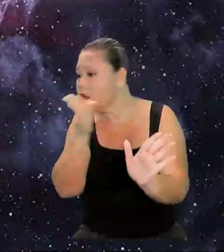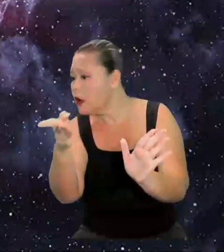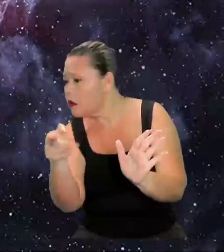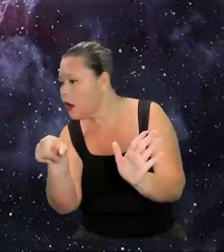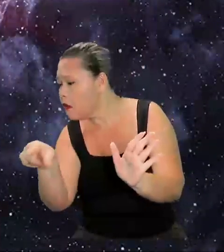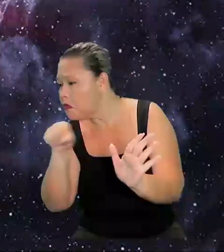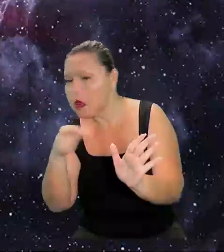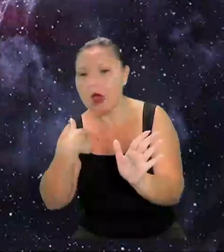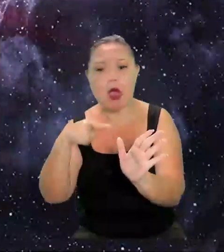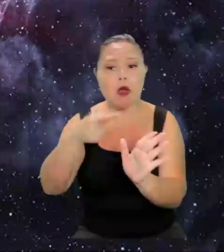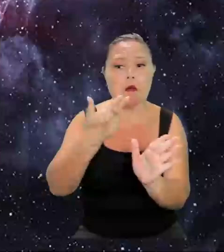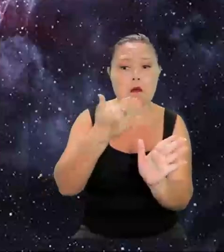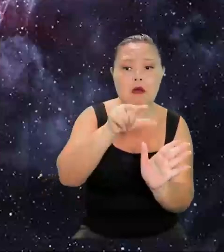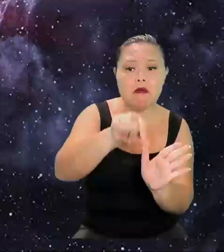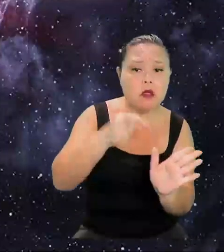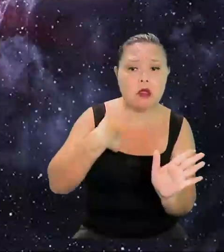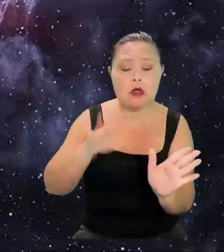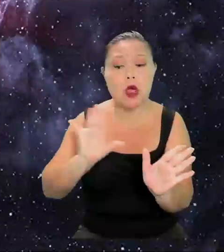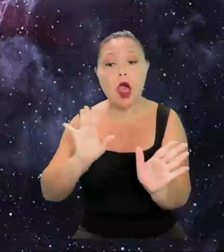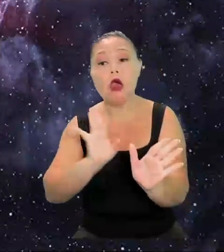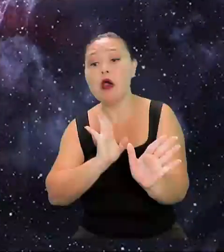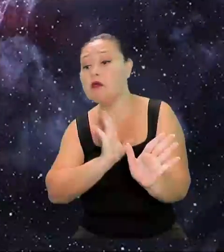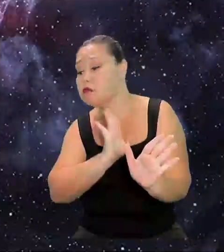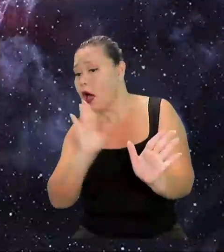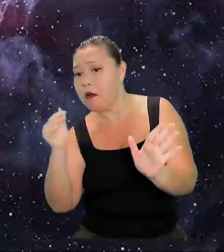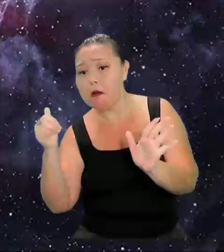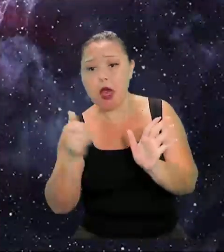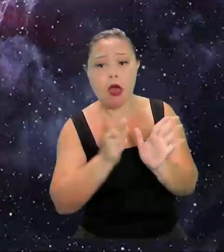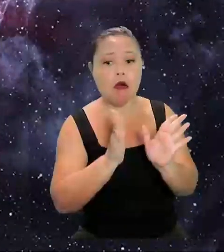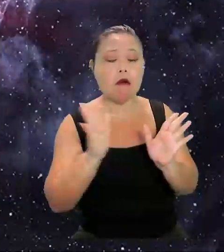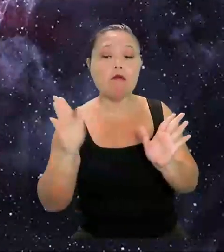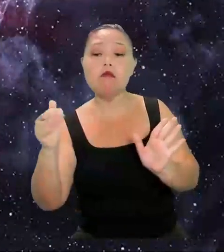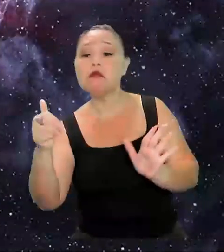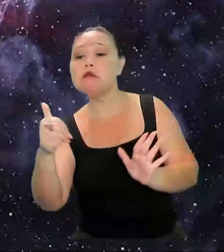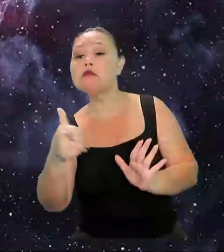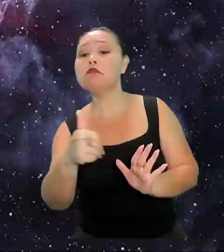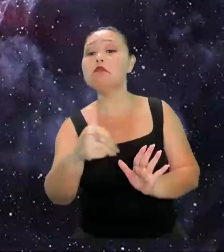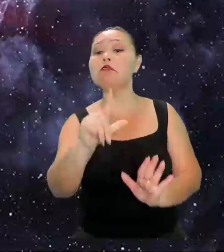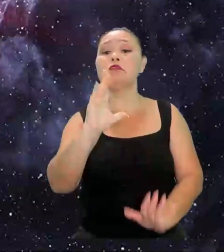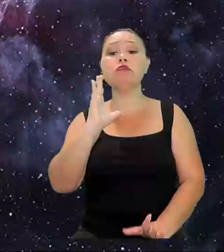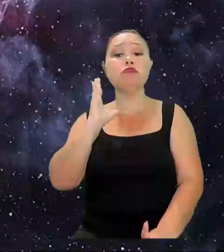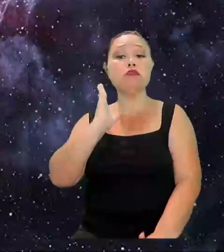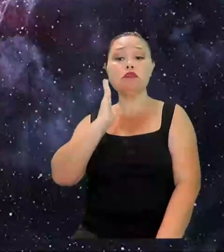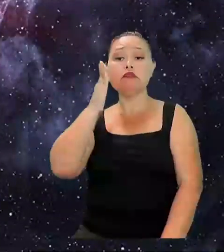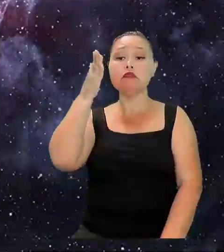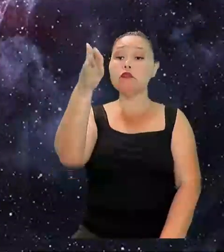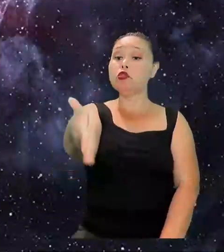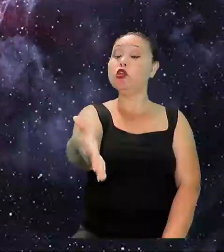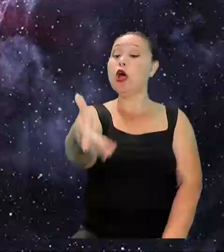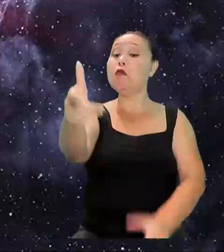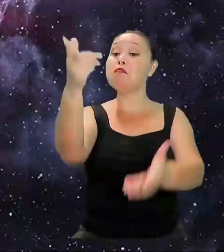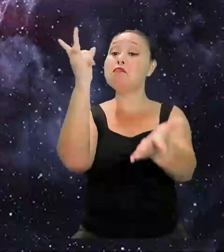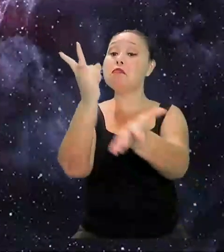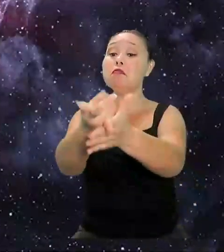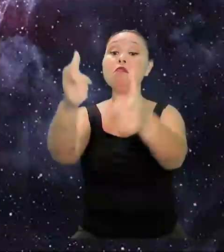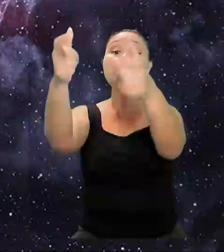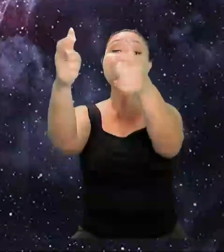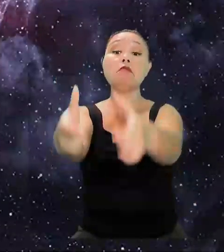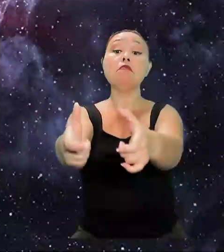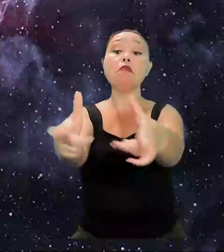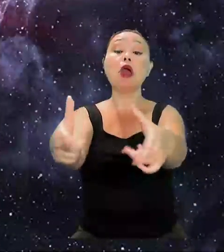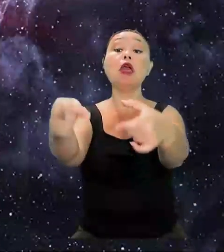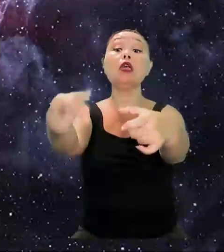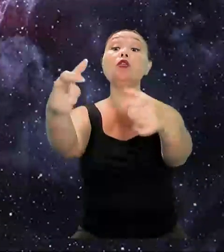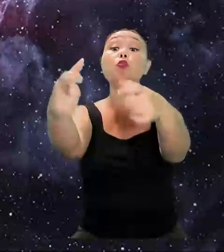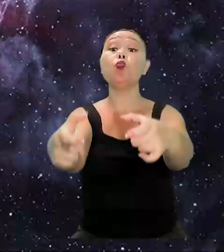eu prefiro fazer assim. Mas são várias rotas que nós saímos e temos que chegar no mesmo lugar. Né? E